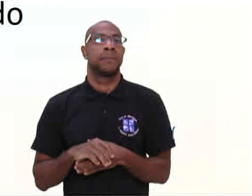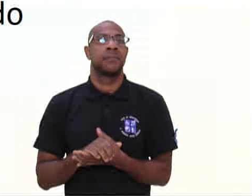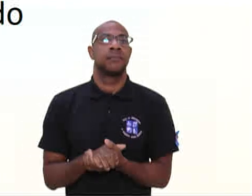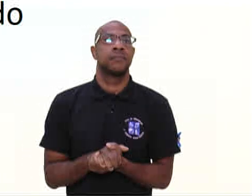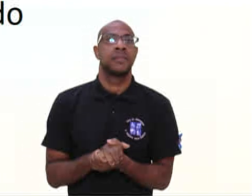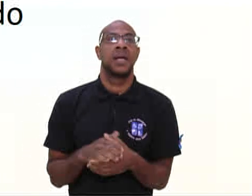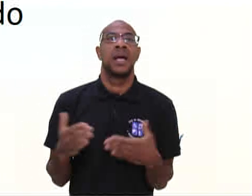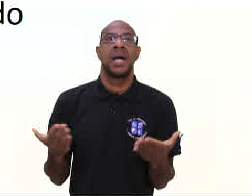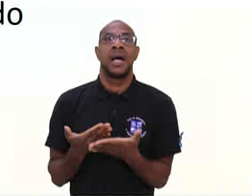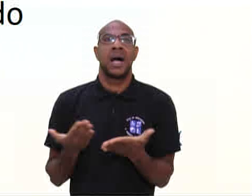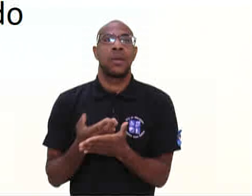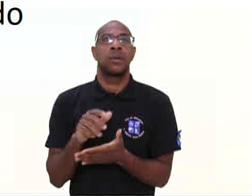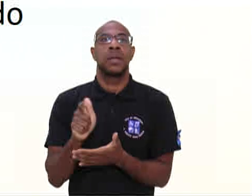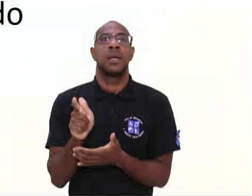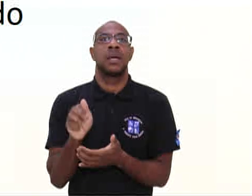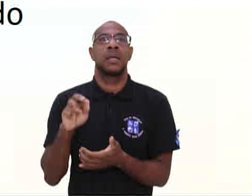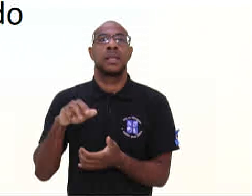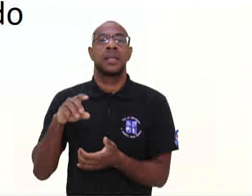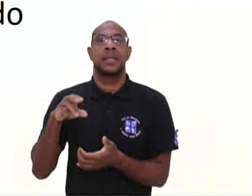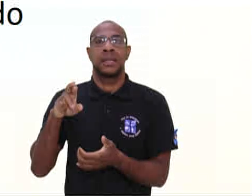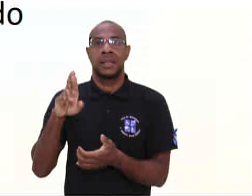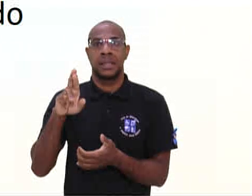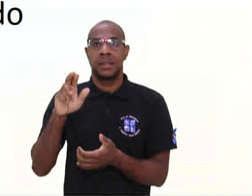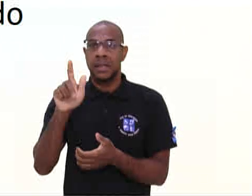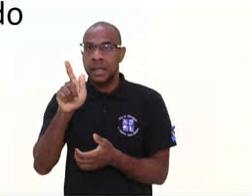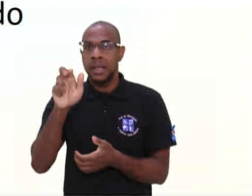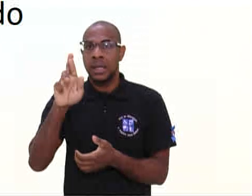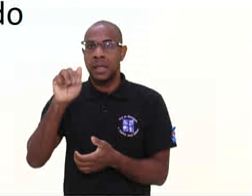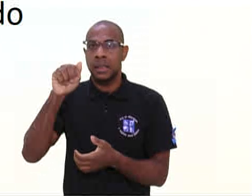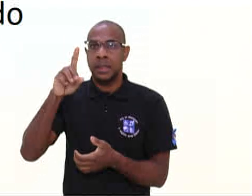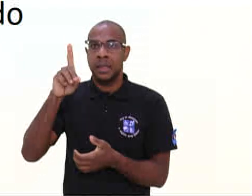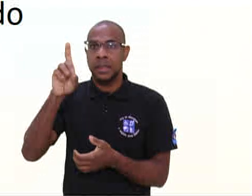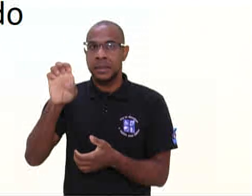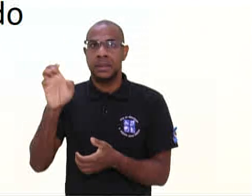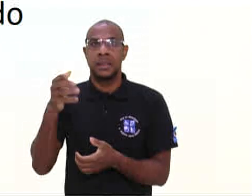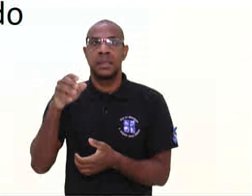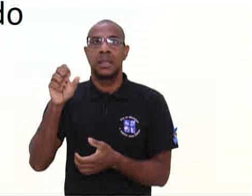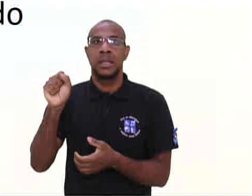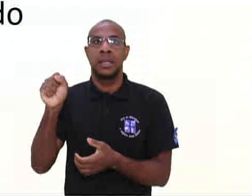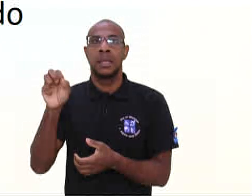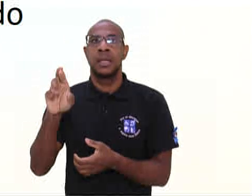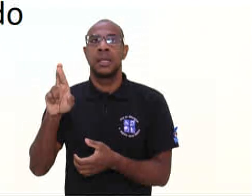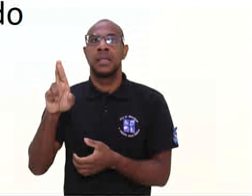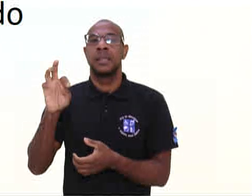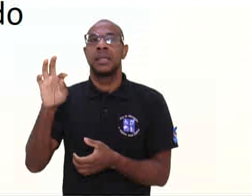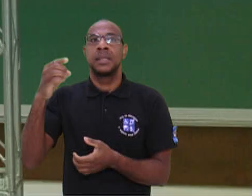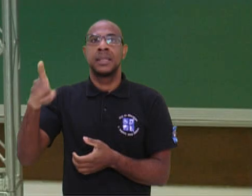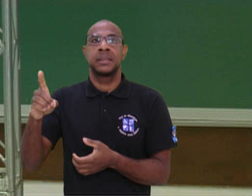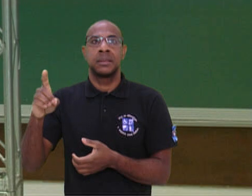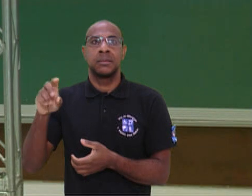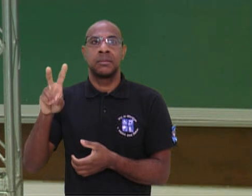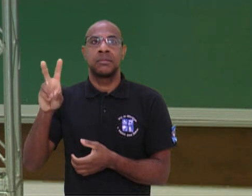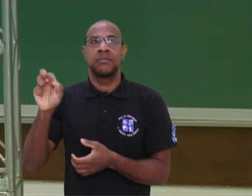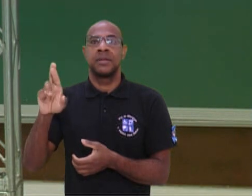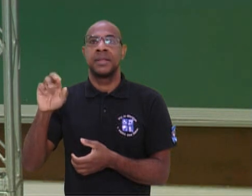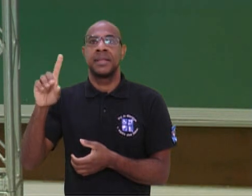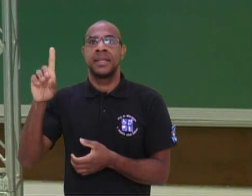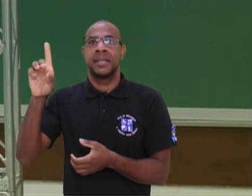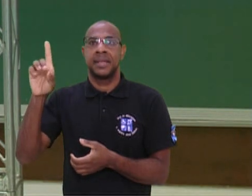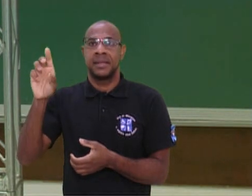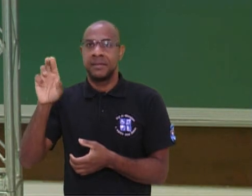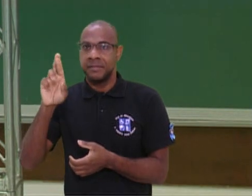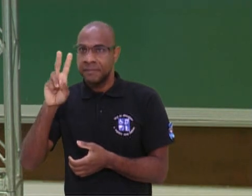Grande Sertão Veredas. Esse romance monumental começa assim.